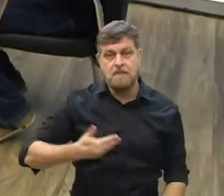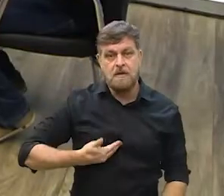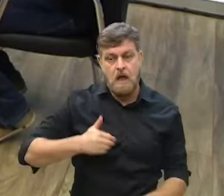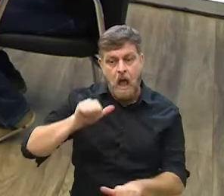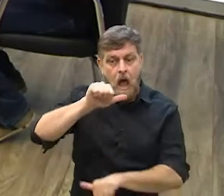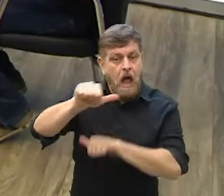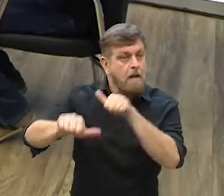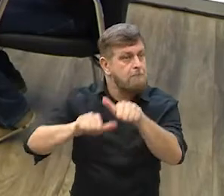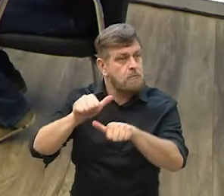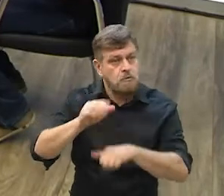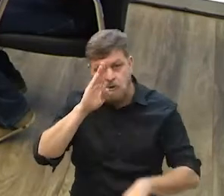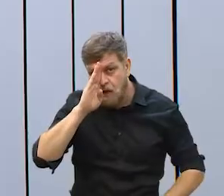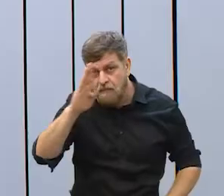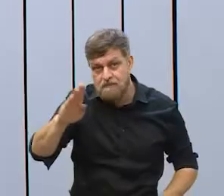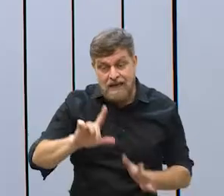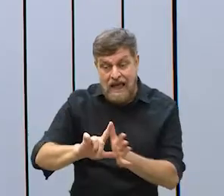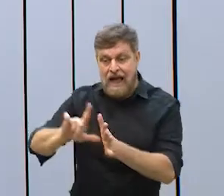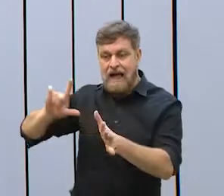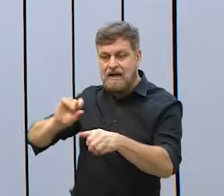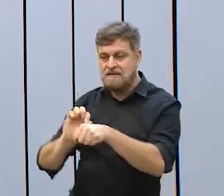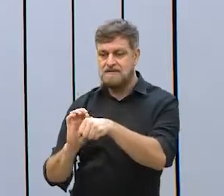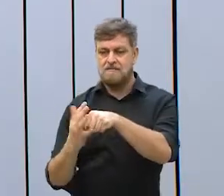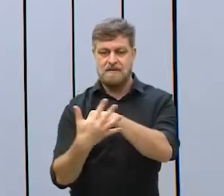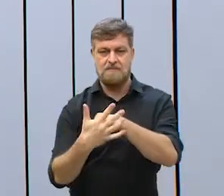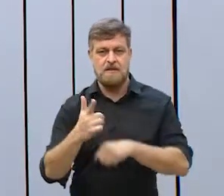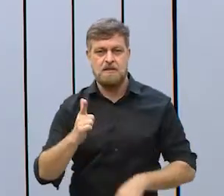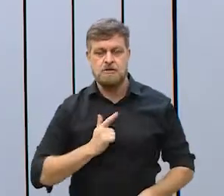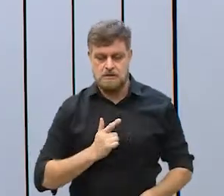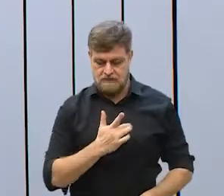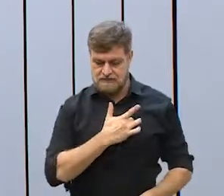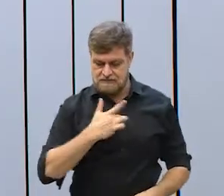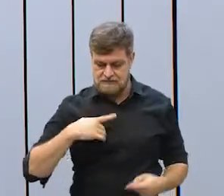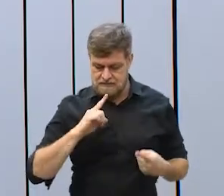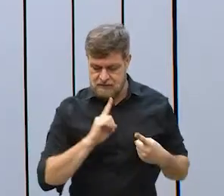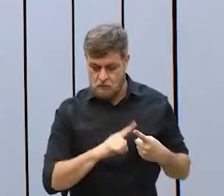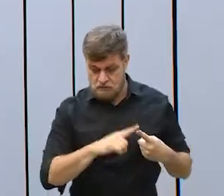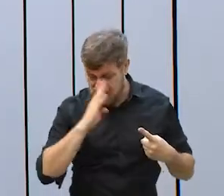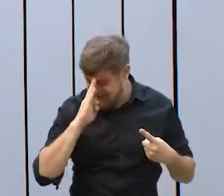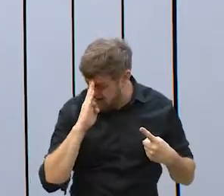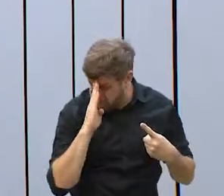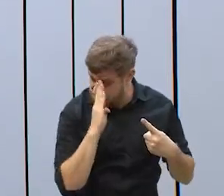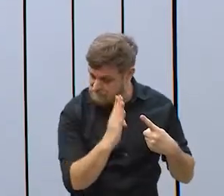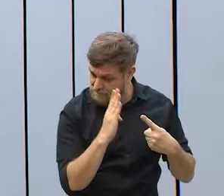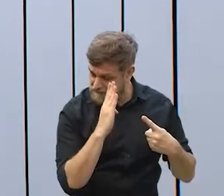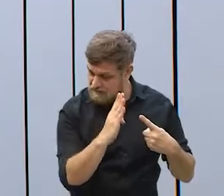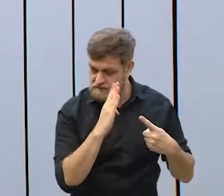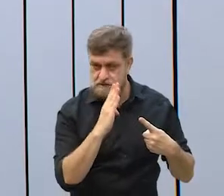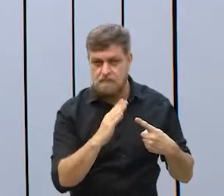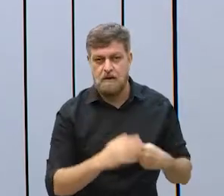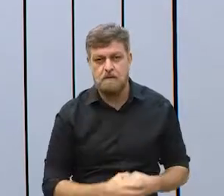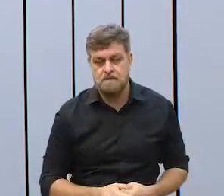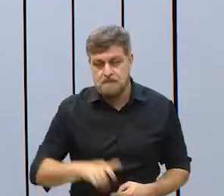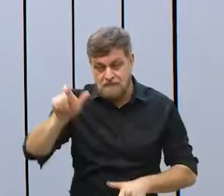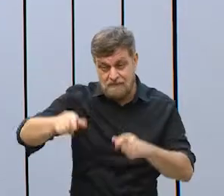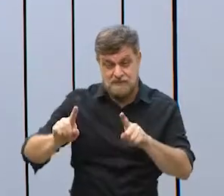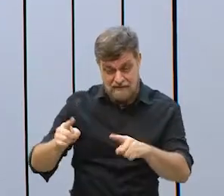as prioridades. Tá. Antes da pandemia, eu tinha ali saúde como principal demanda, né?